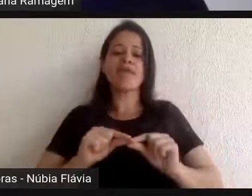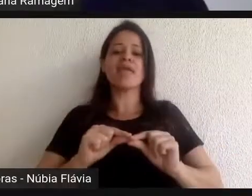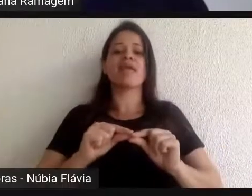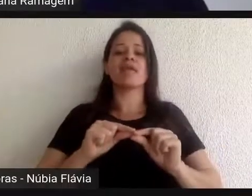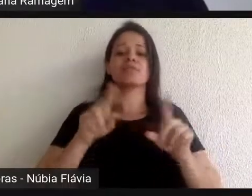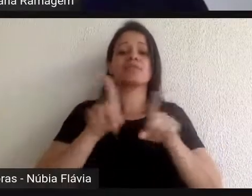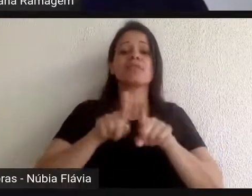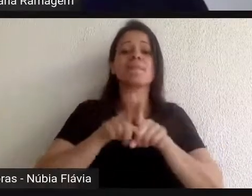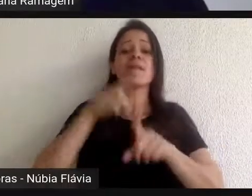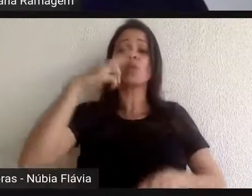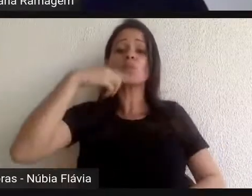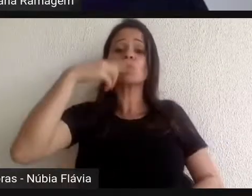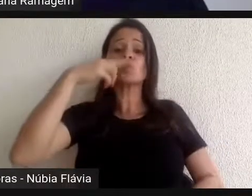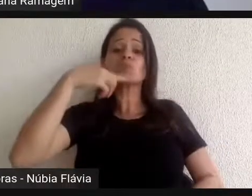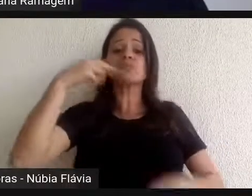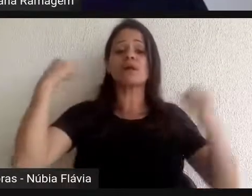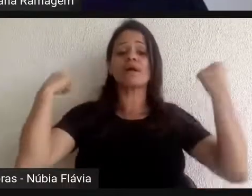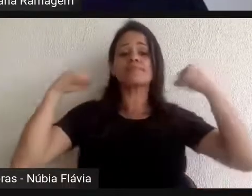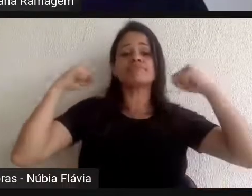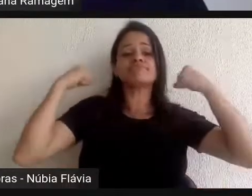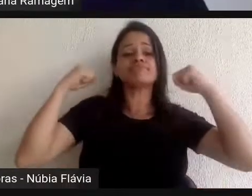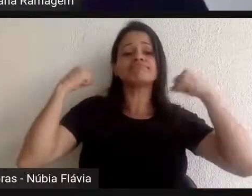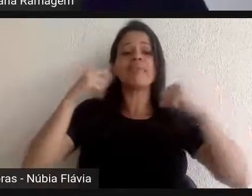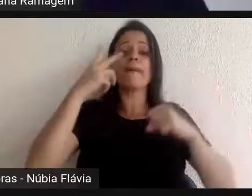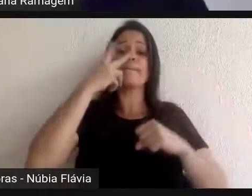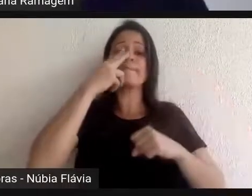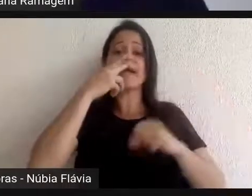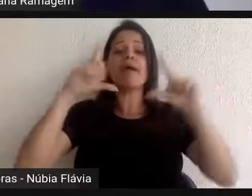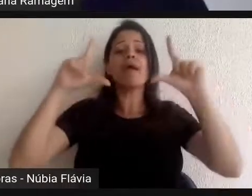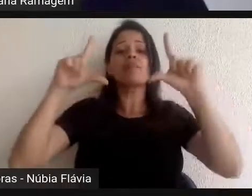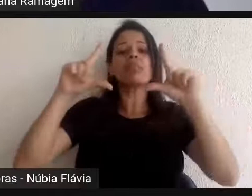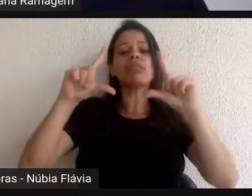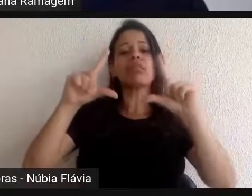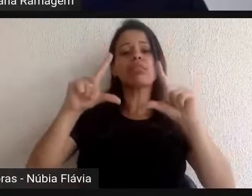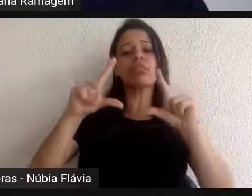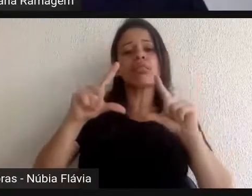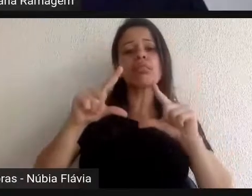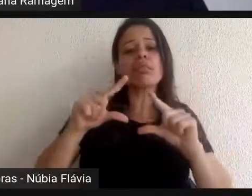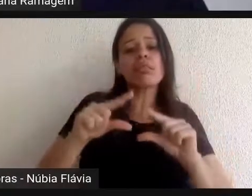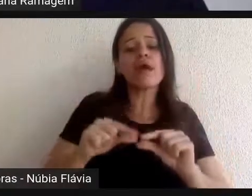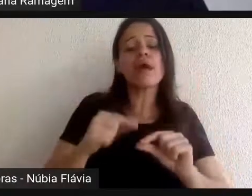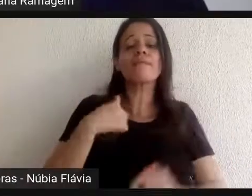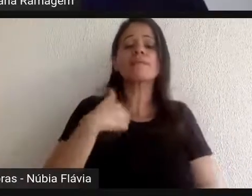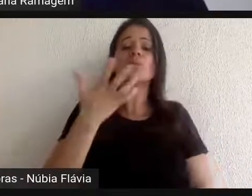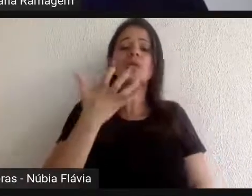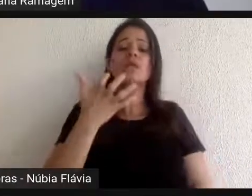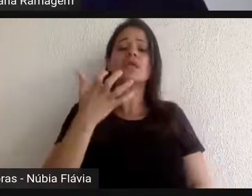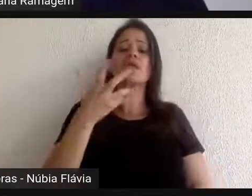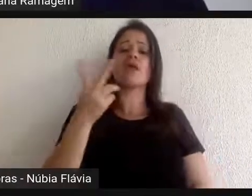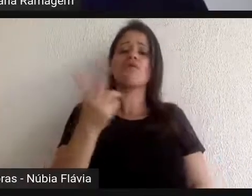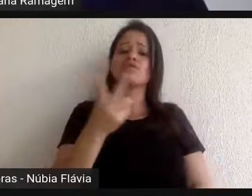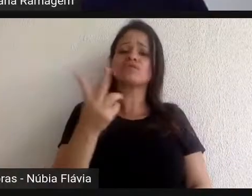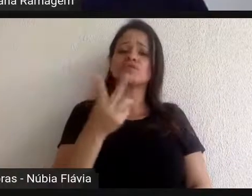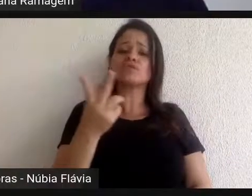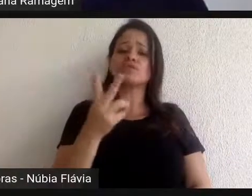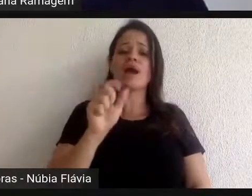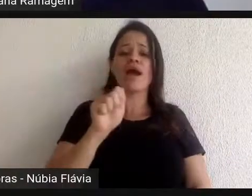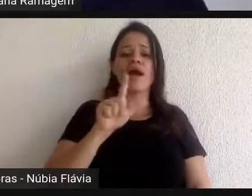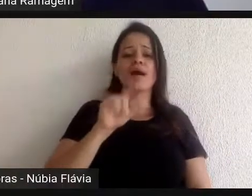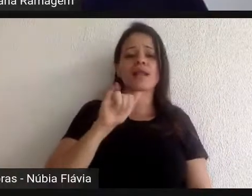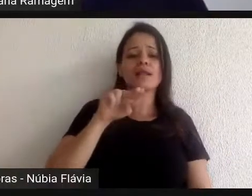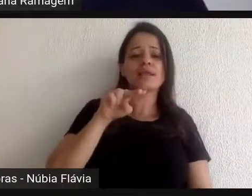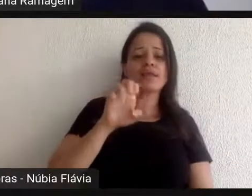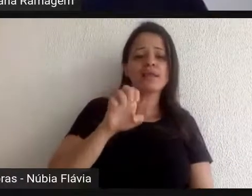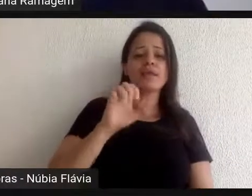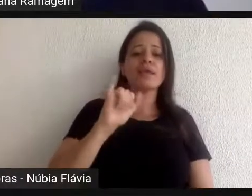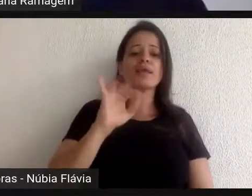e a atividade física eles tenham ainda mais relevância, né? Então, eu queria que vocês dois falassem um pouquinho dessa relação,